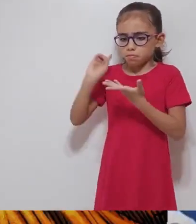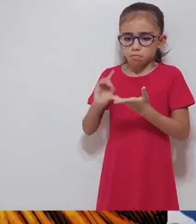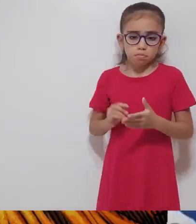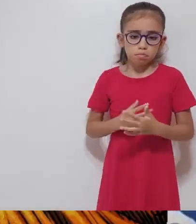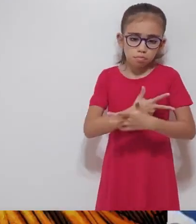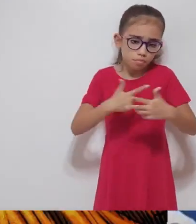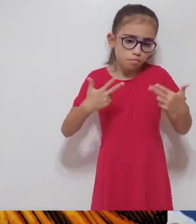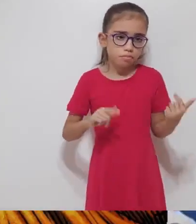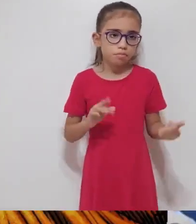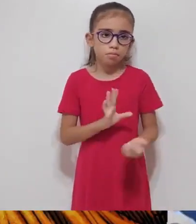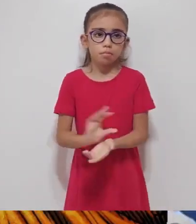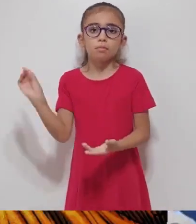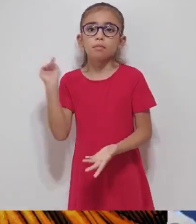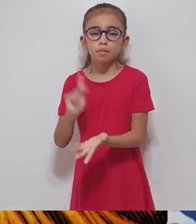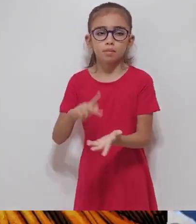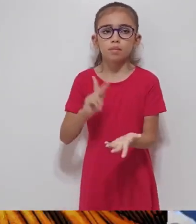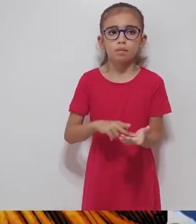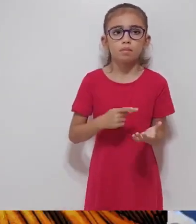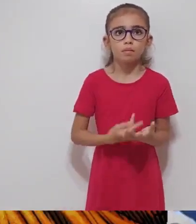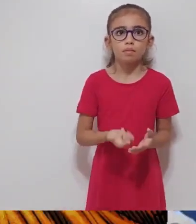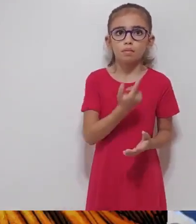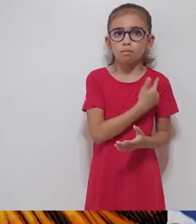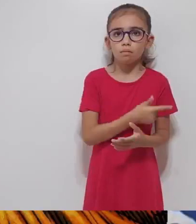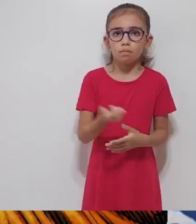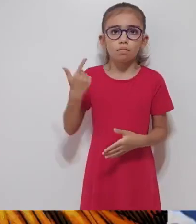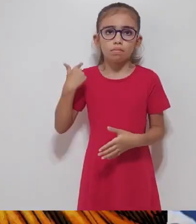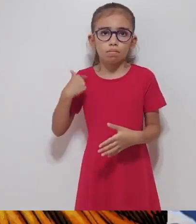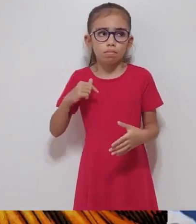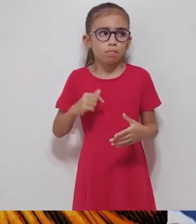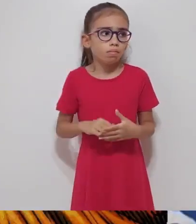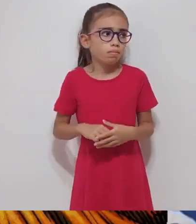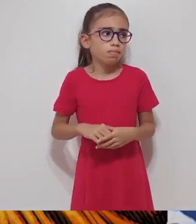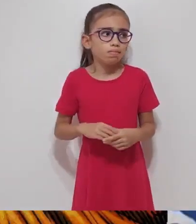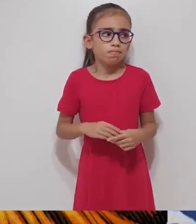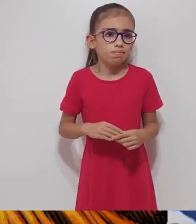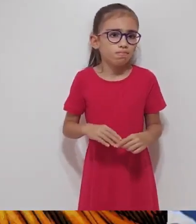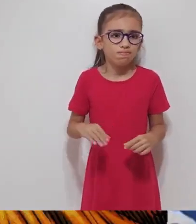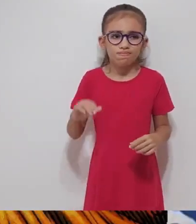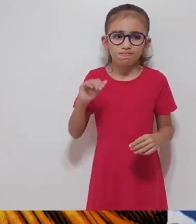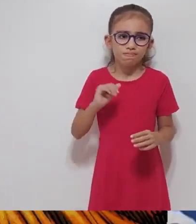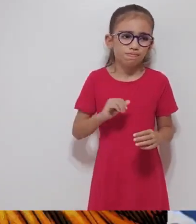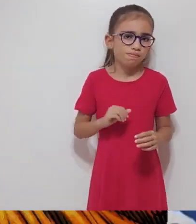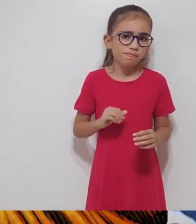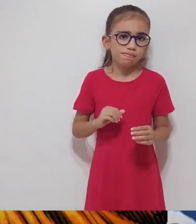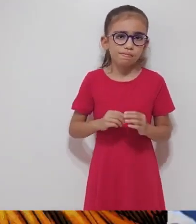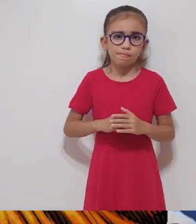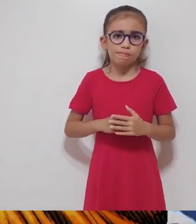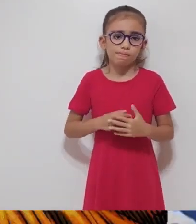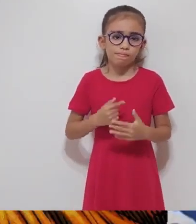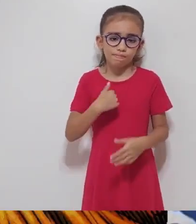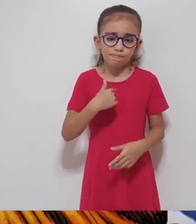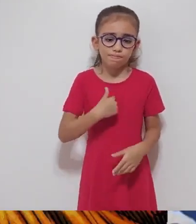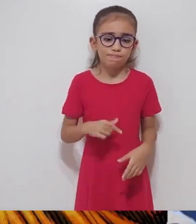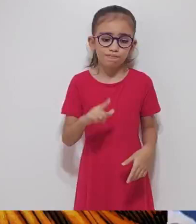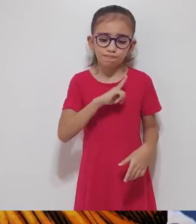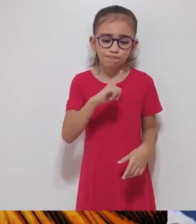deuses, outras coisas no lugar do Deus verdadeiro, nós estamos completamente encrencados,